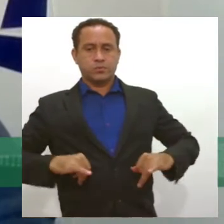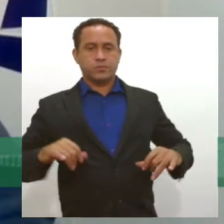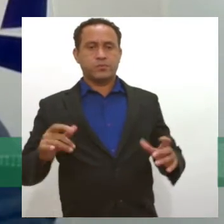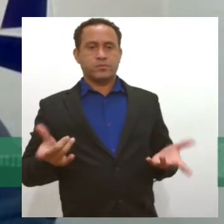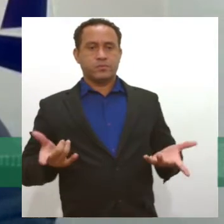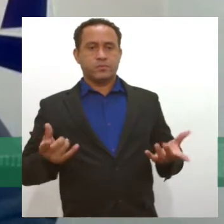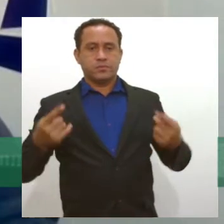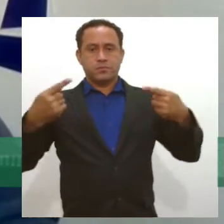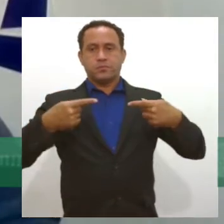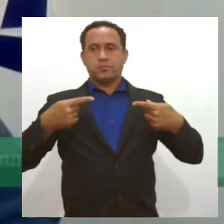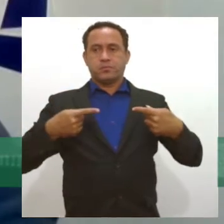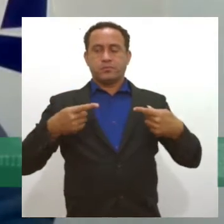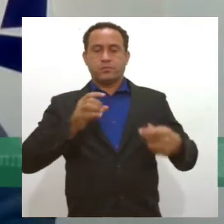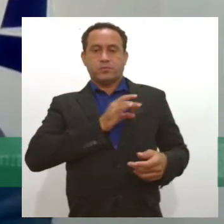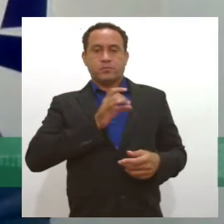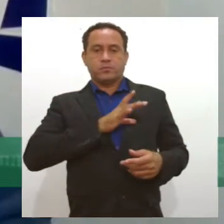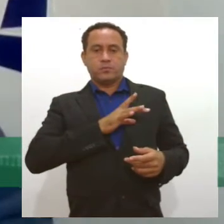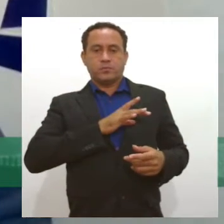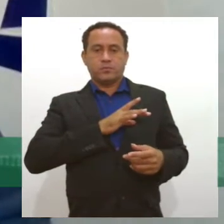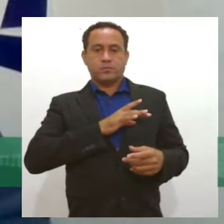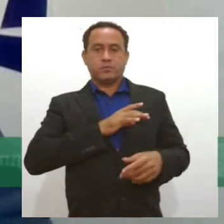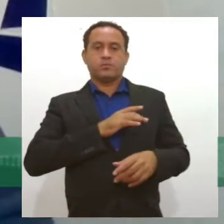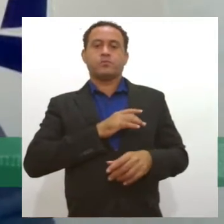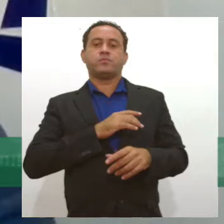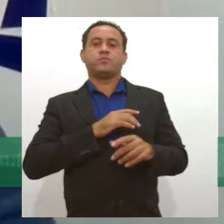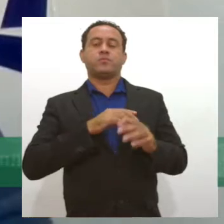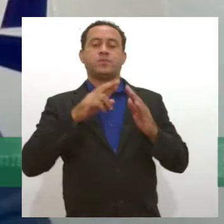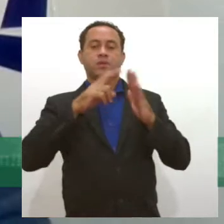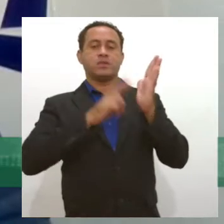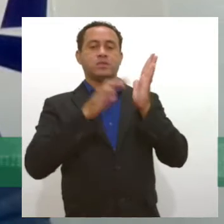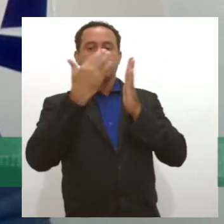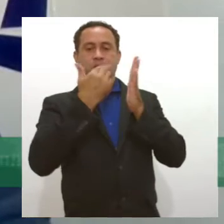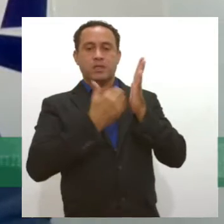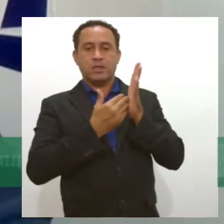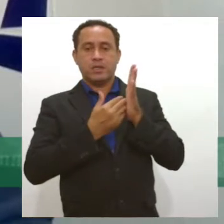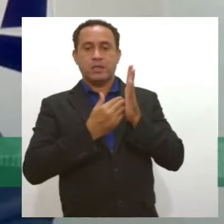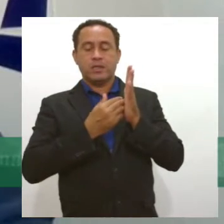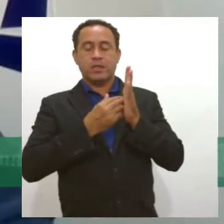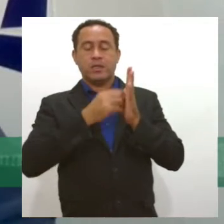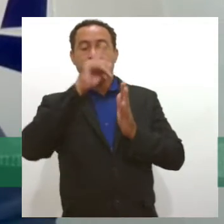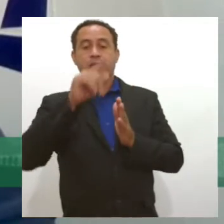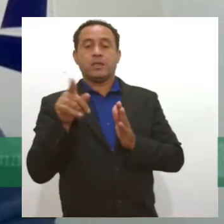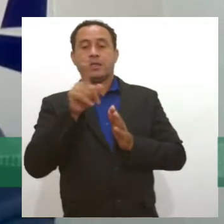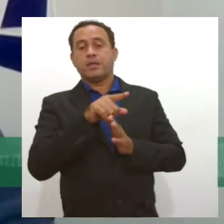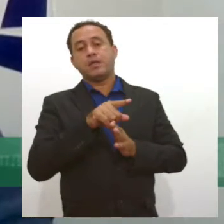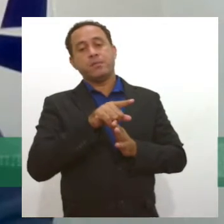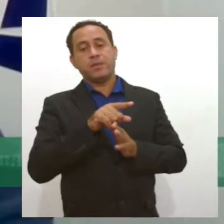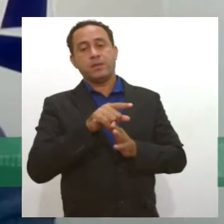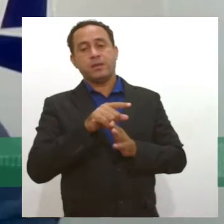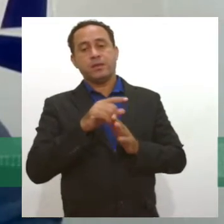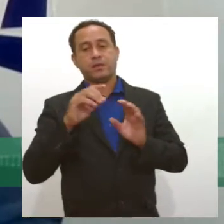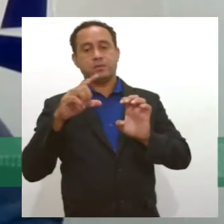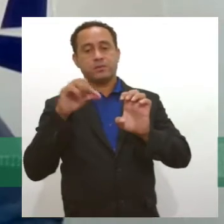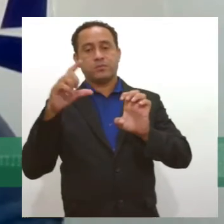ser desafiadas essa jornada burocrática que asfixia um empreendedor, né? Você tem que se desprender